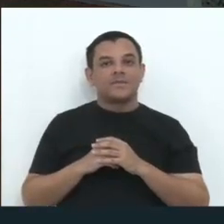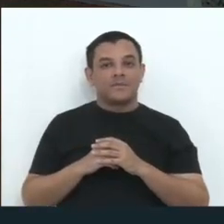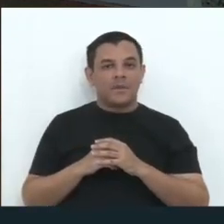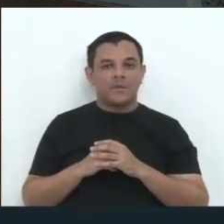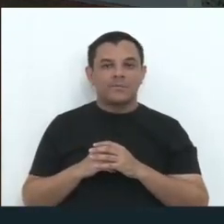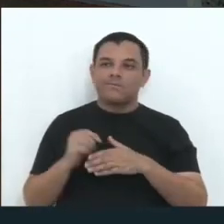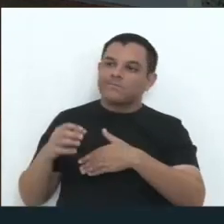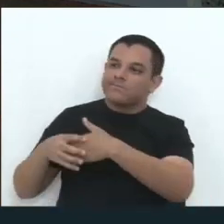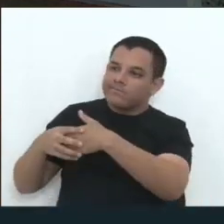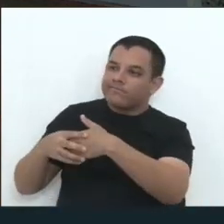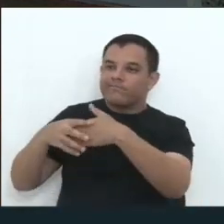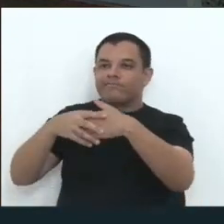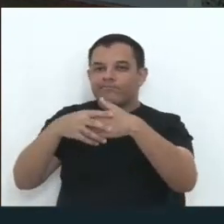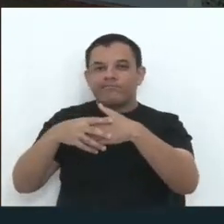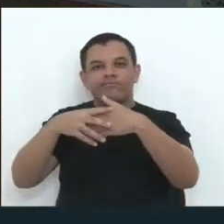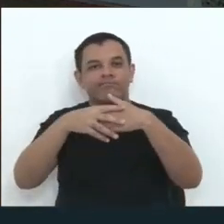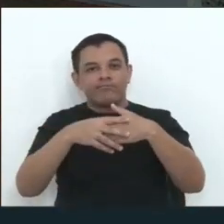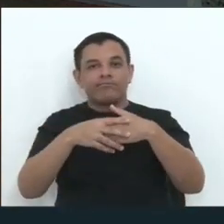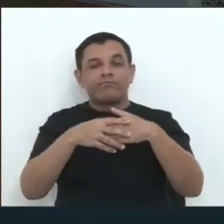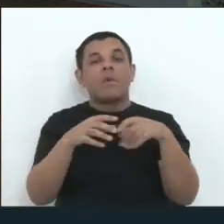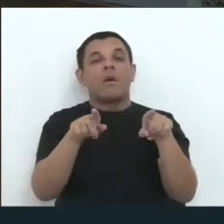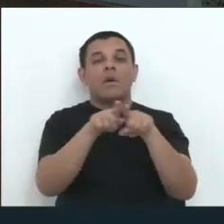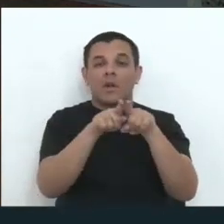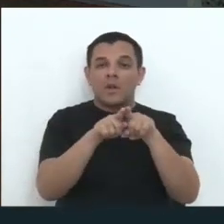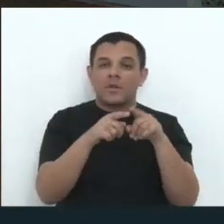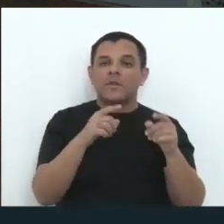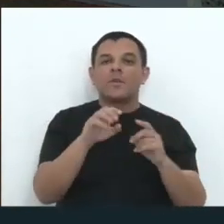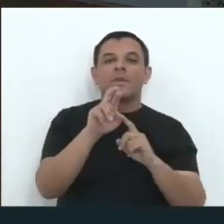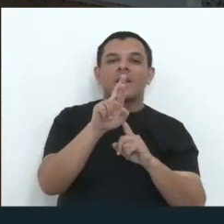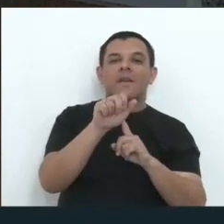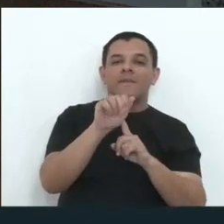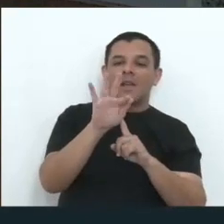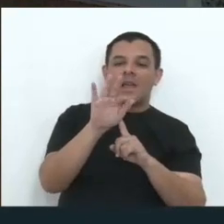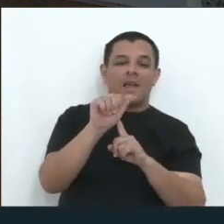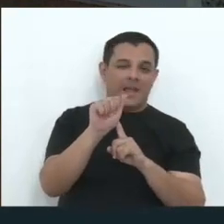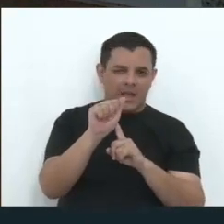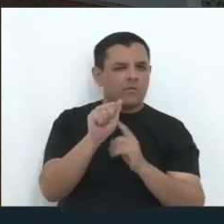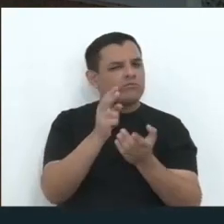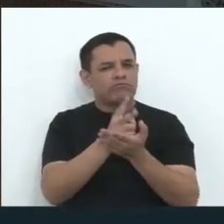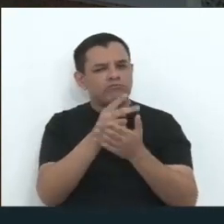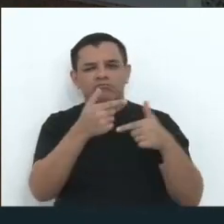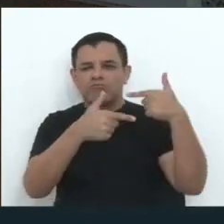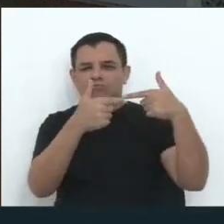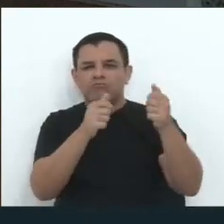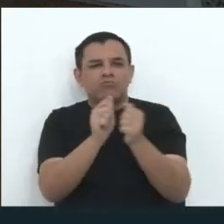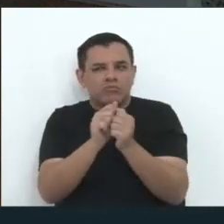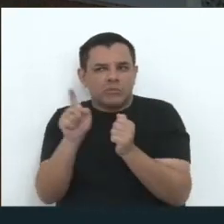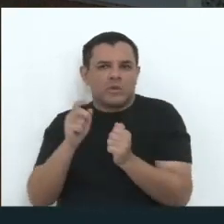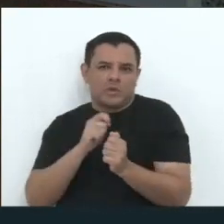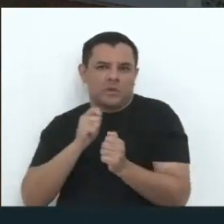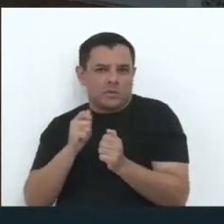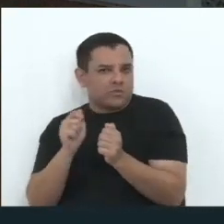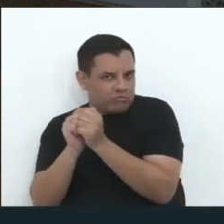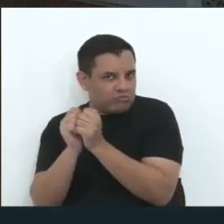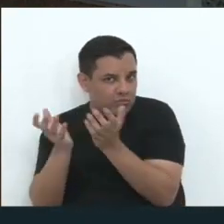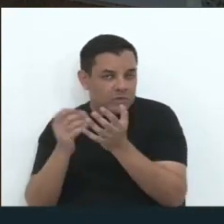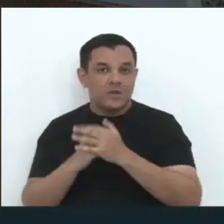cumprimentando os colegas, cumprimentei também o colega Rafa, que sempre trabalhou com o jornalista Pedro Notaro.